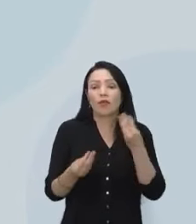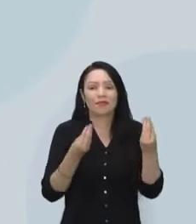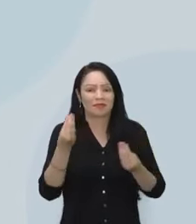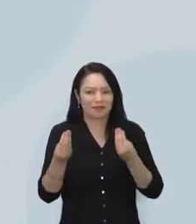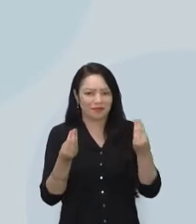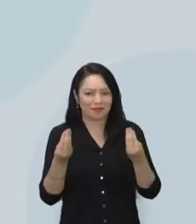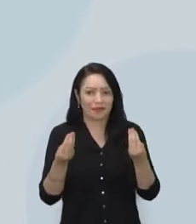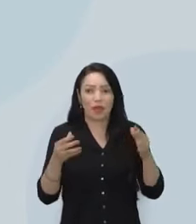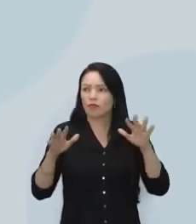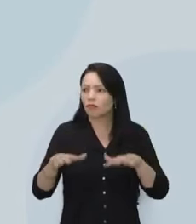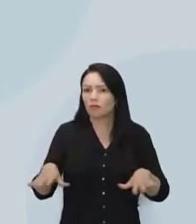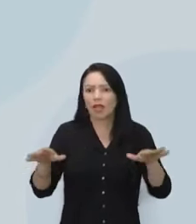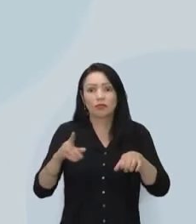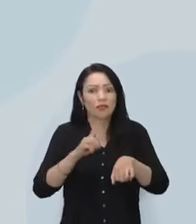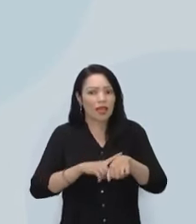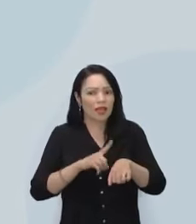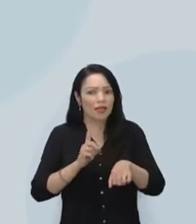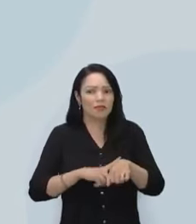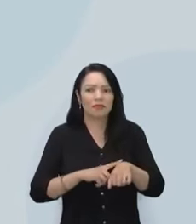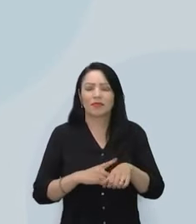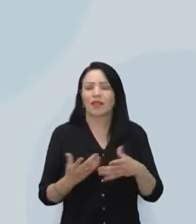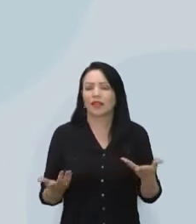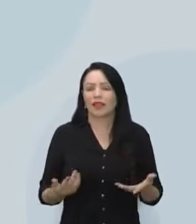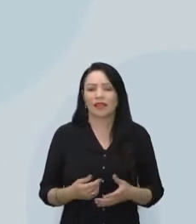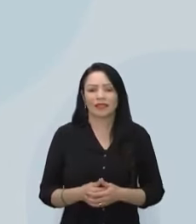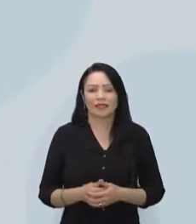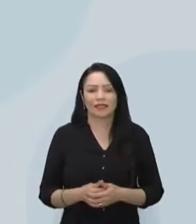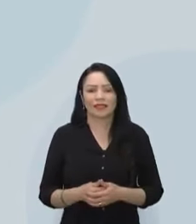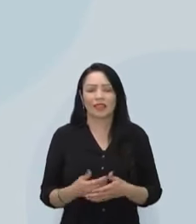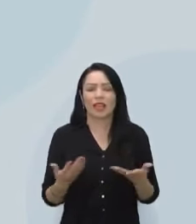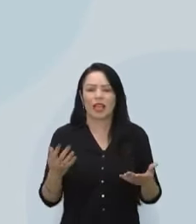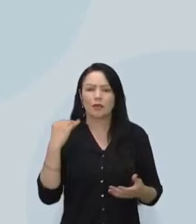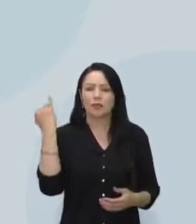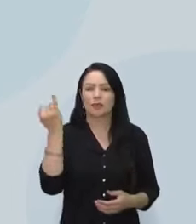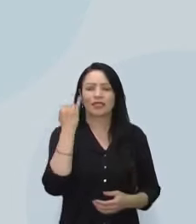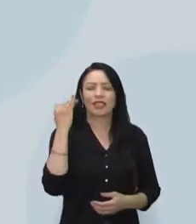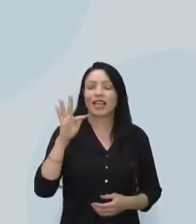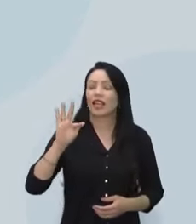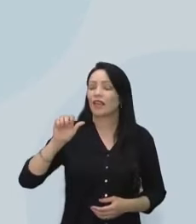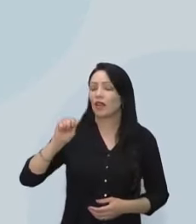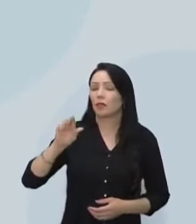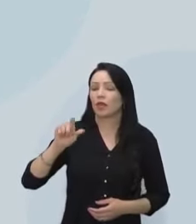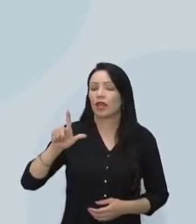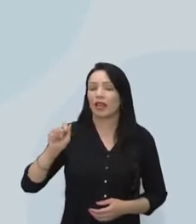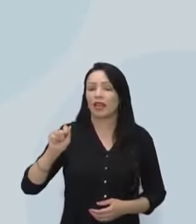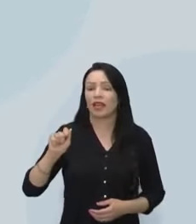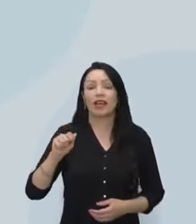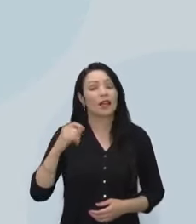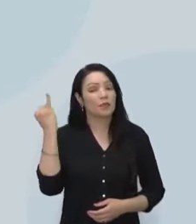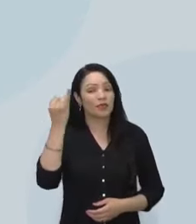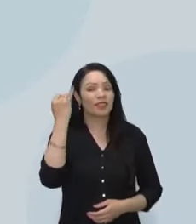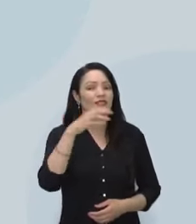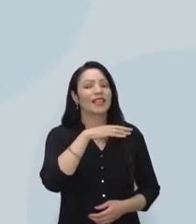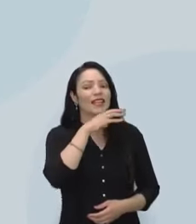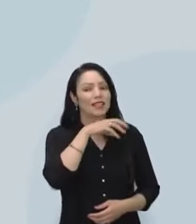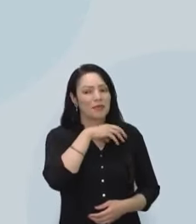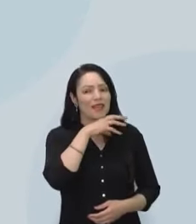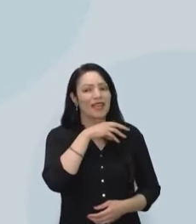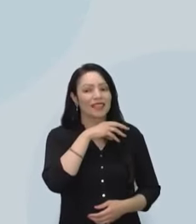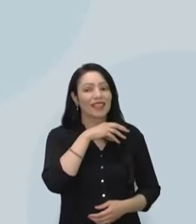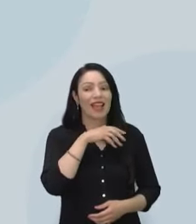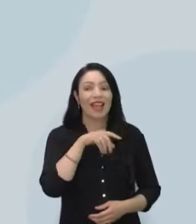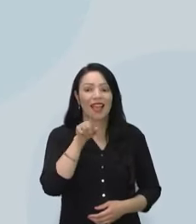o espaço, o tempo, e nesse caso, importantíssimo, como é uma fábula, os personagens que são animais, são ratos,